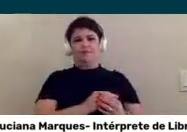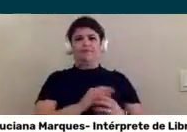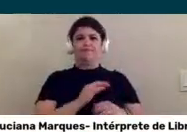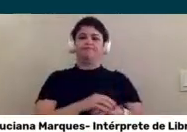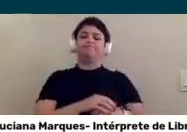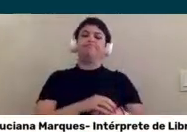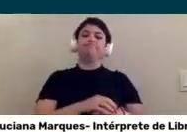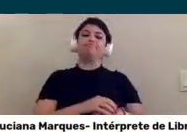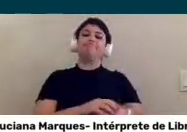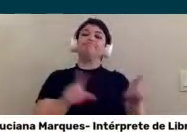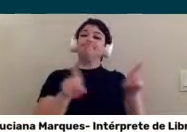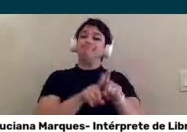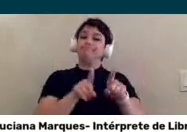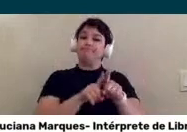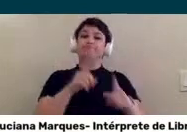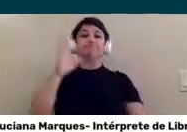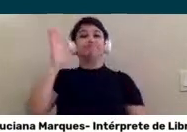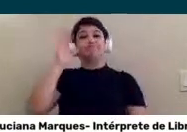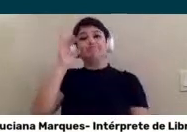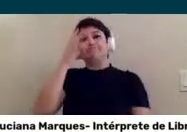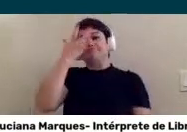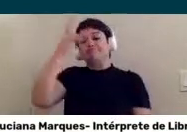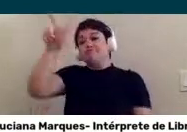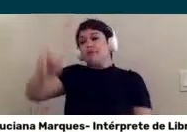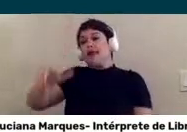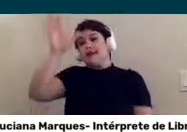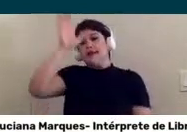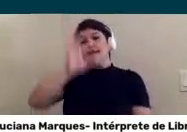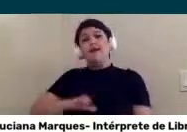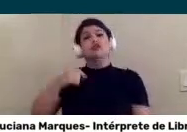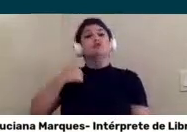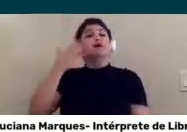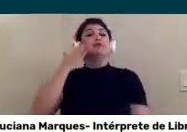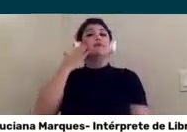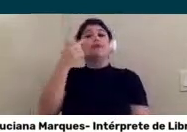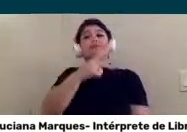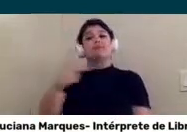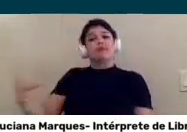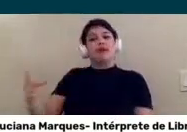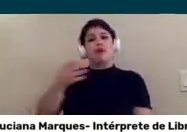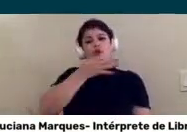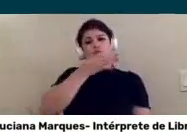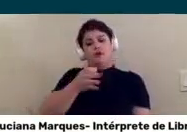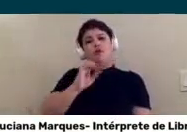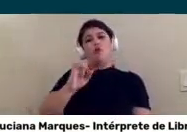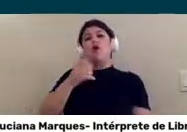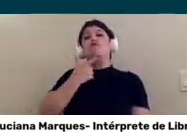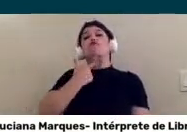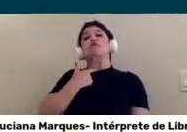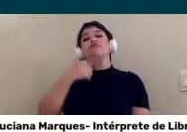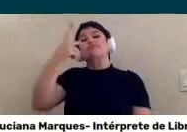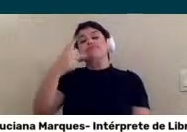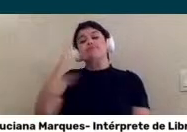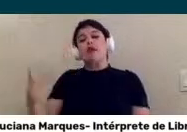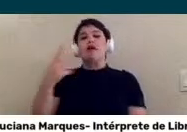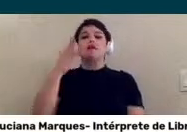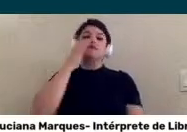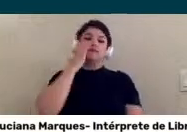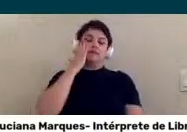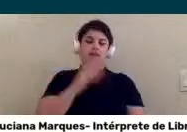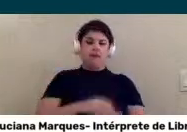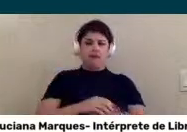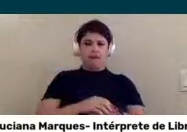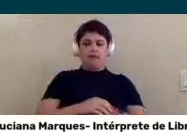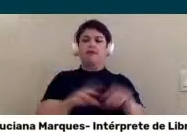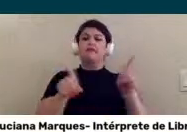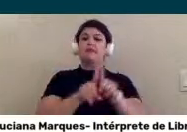E a ouvir as nossas clientes para entender quais seriam elas, né? Quais que seriam os desejos e necessidades das nossas clientes. E a